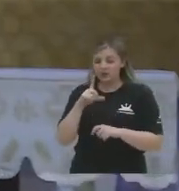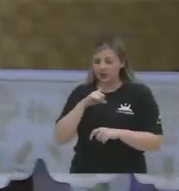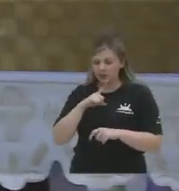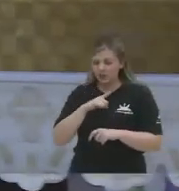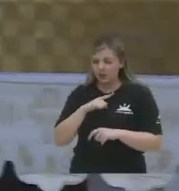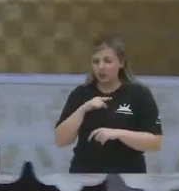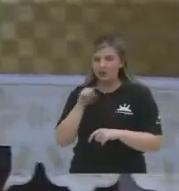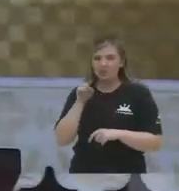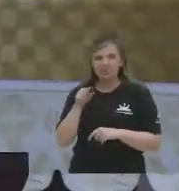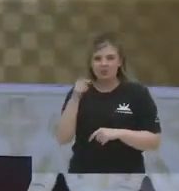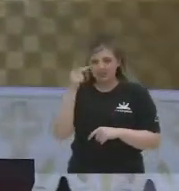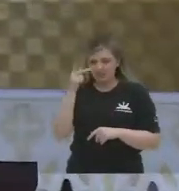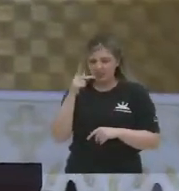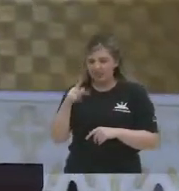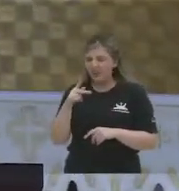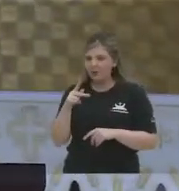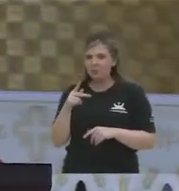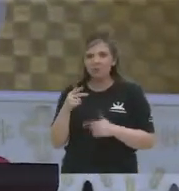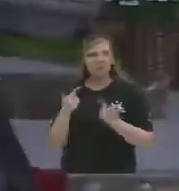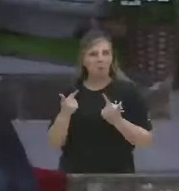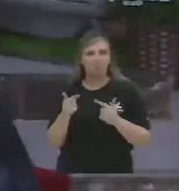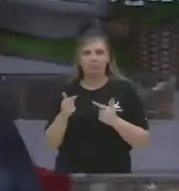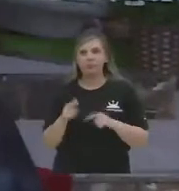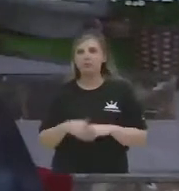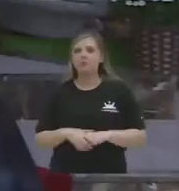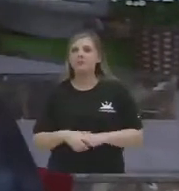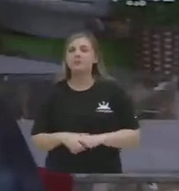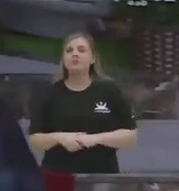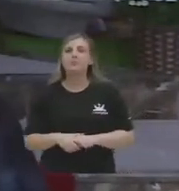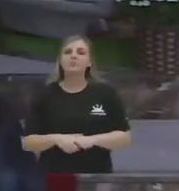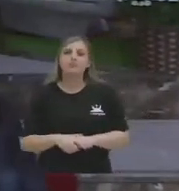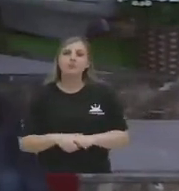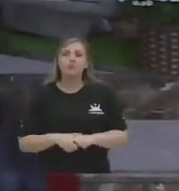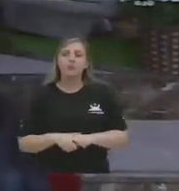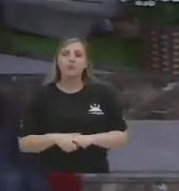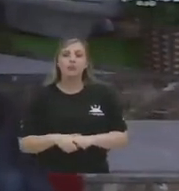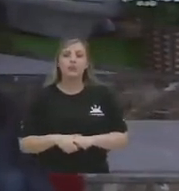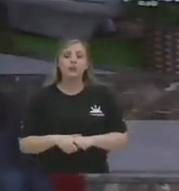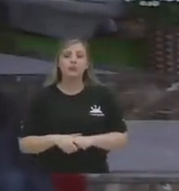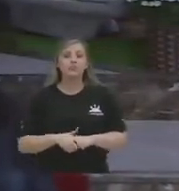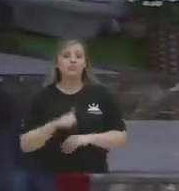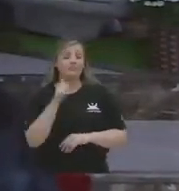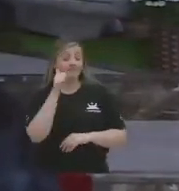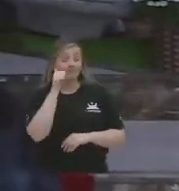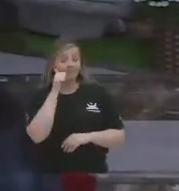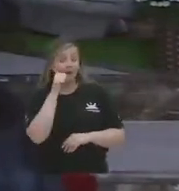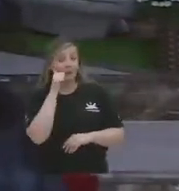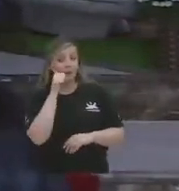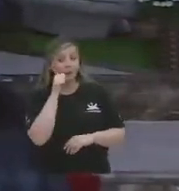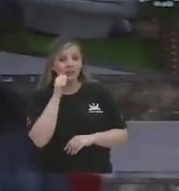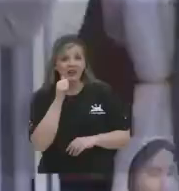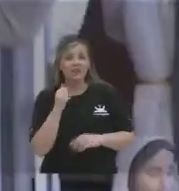Aqui nós podíamos interpretar assim: essa mulher já teve cinco maridos.